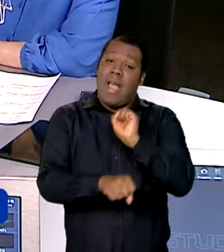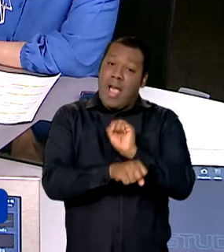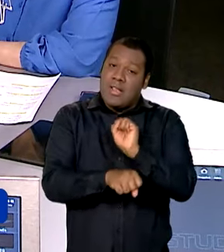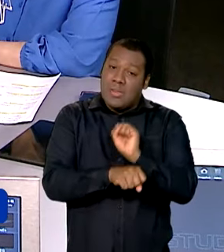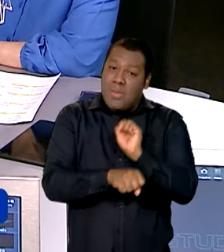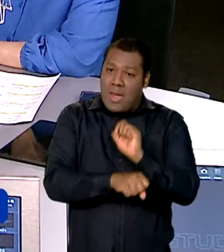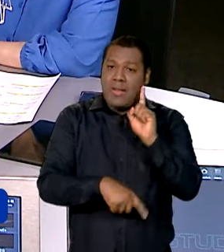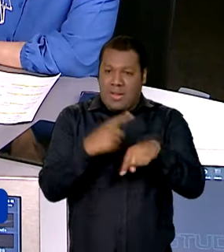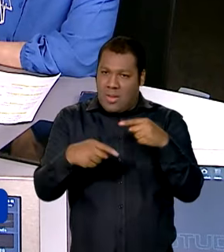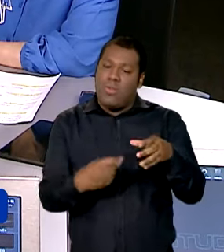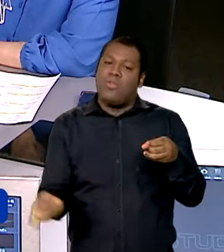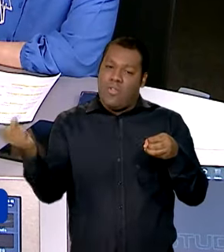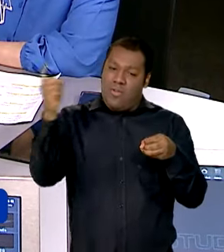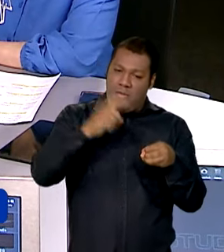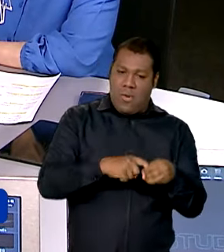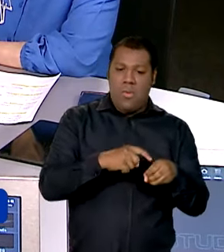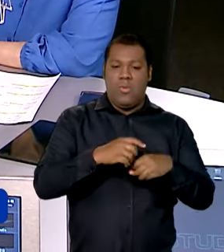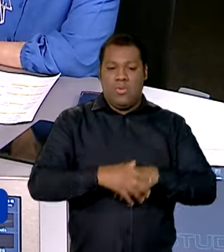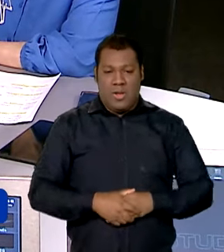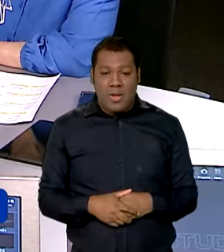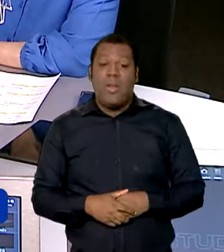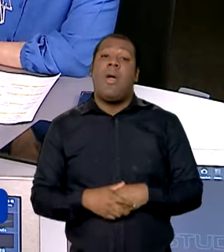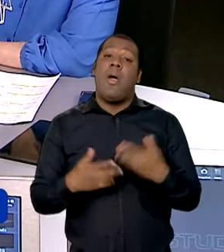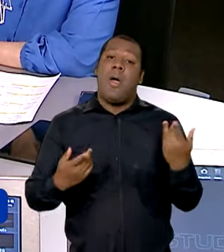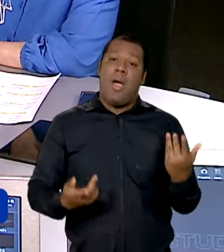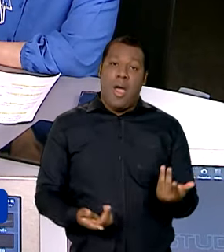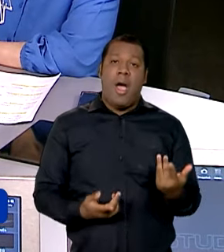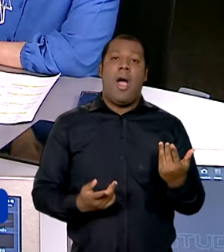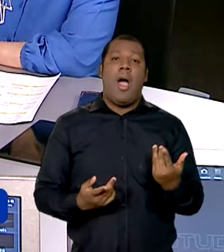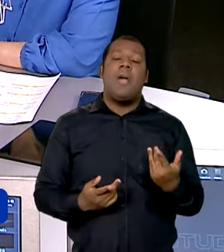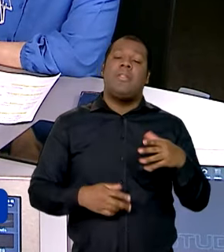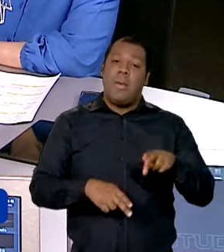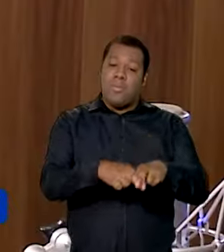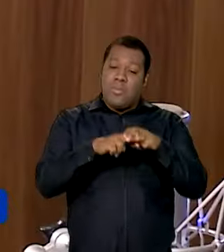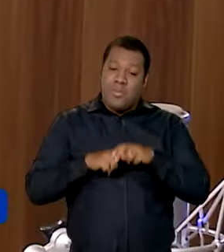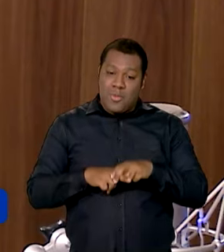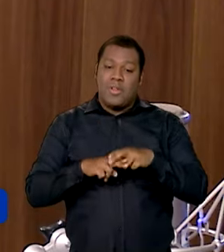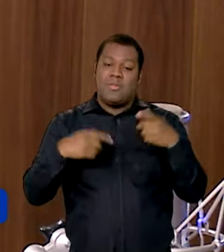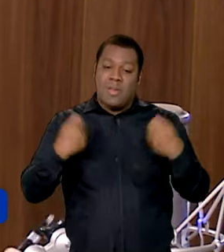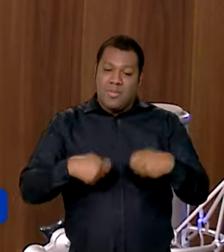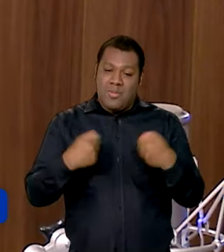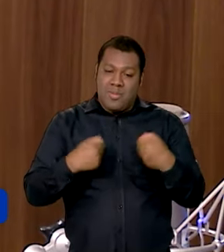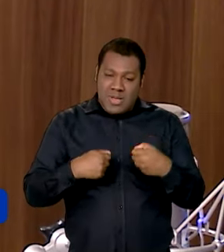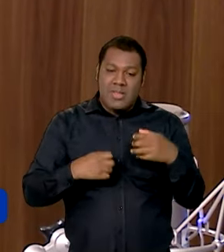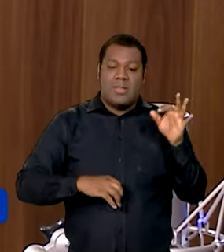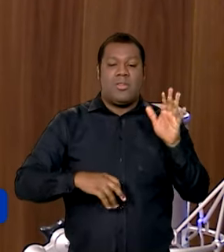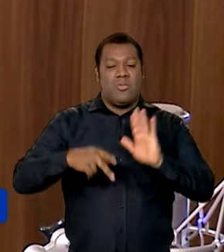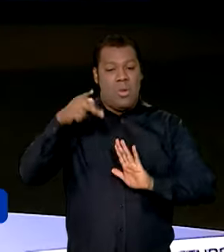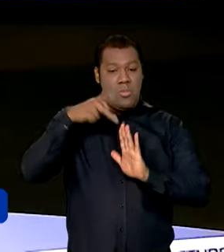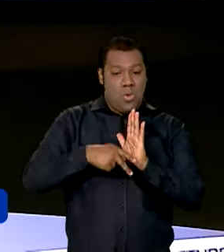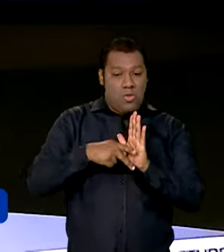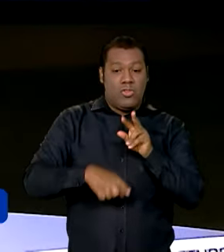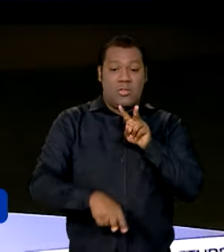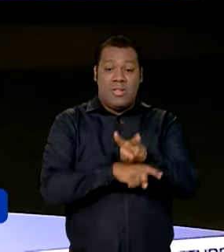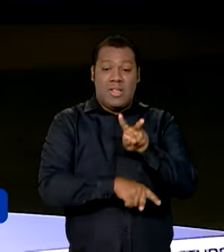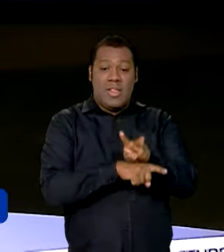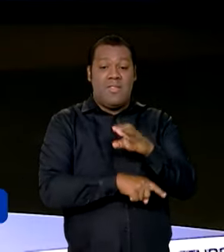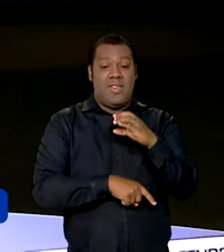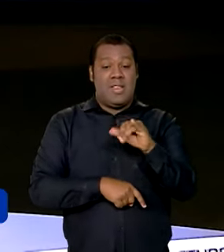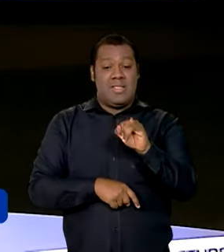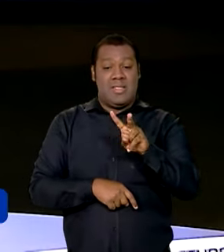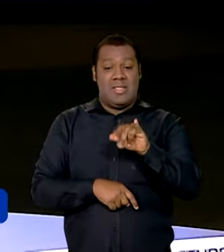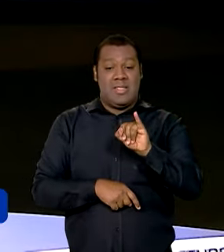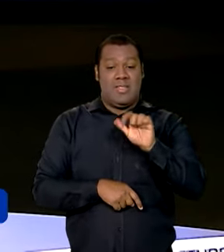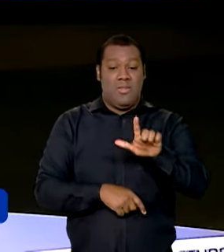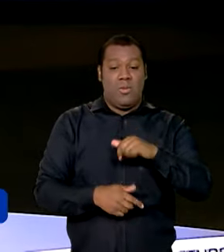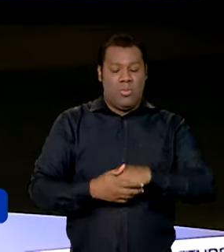de Proteção e defesa civil ele enxerga tudo isso para que a gente Organize melhor e responda melhor a proteção das pessoas Ministro como é que tá isso culturalmente assim porque a